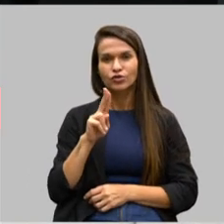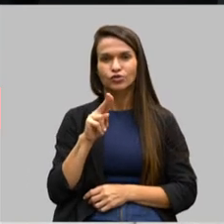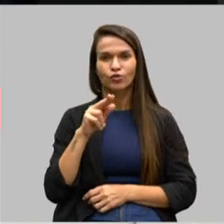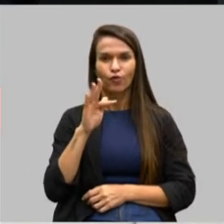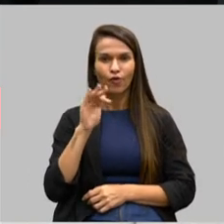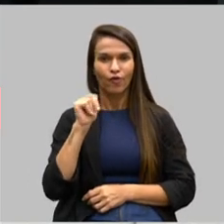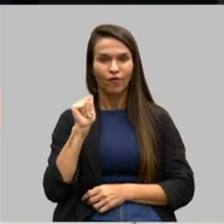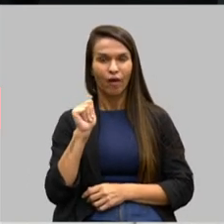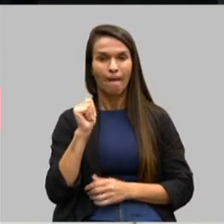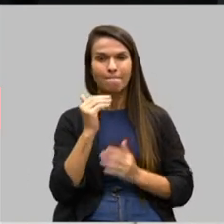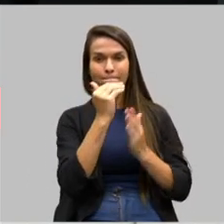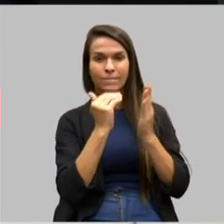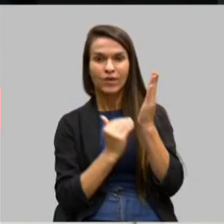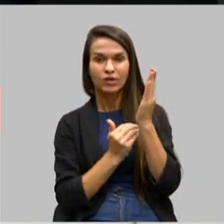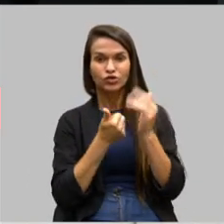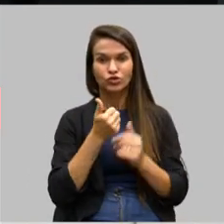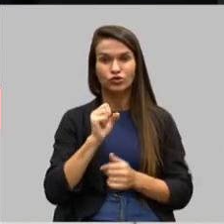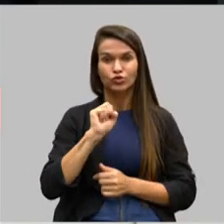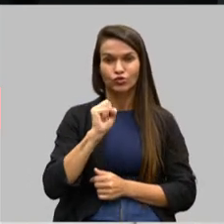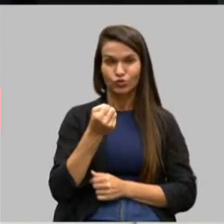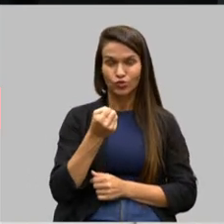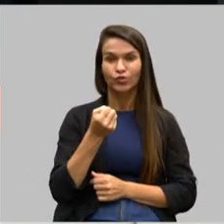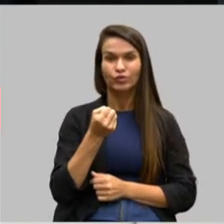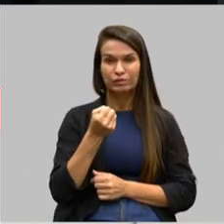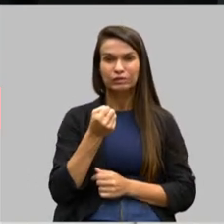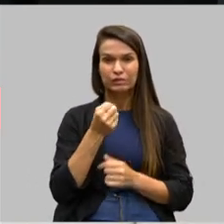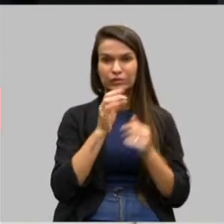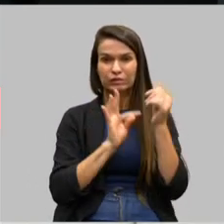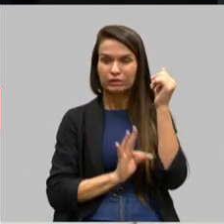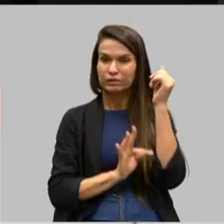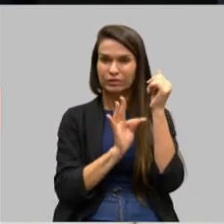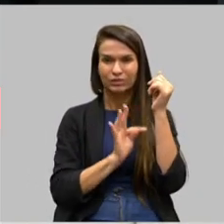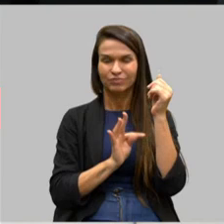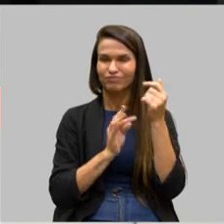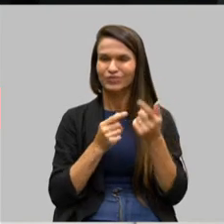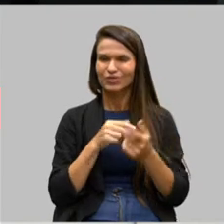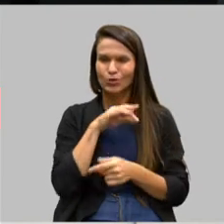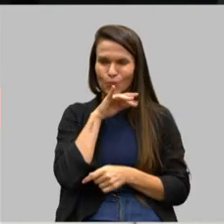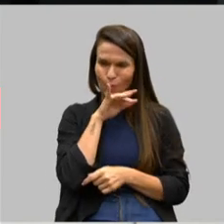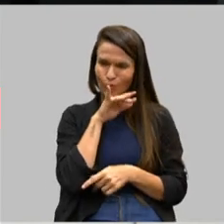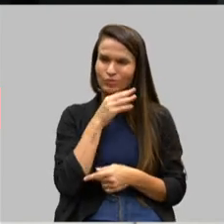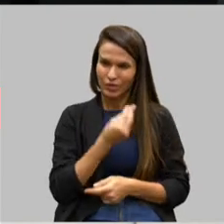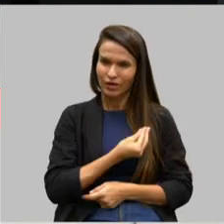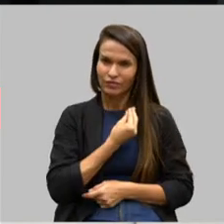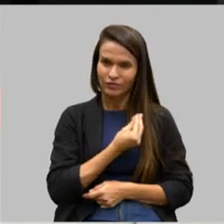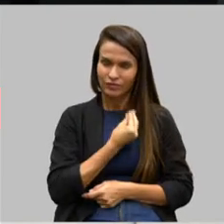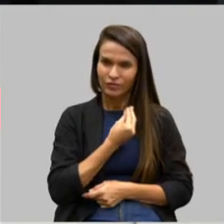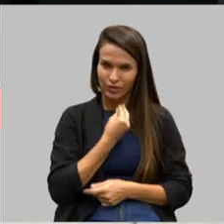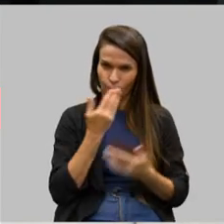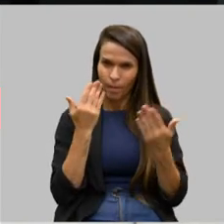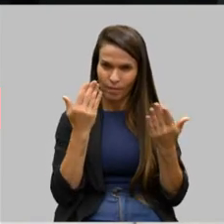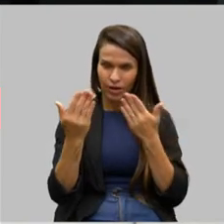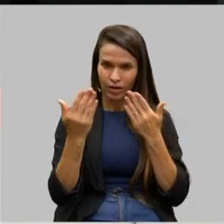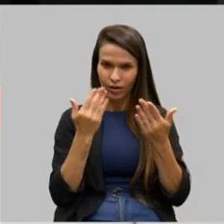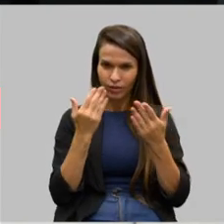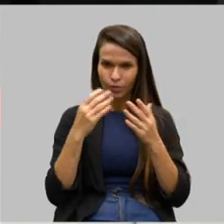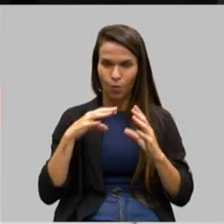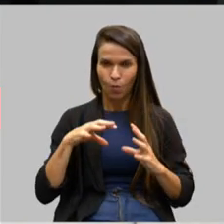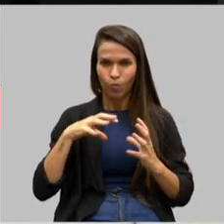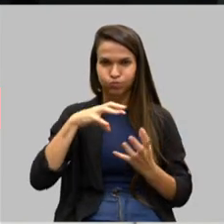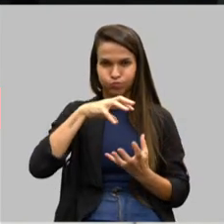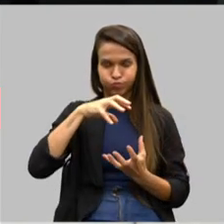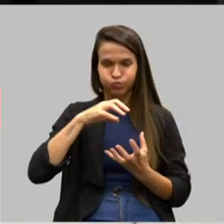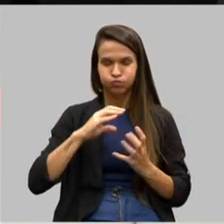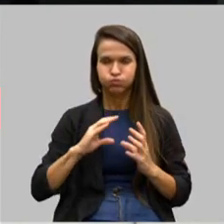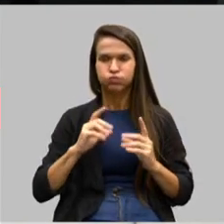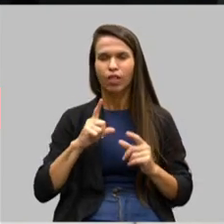menos 18 graus centígrados, o que não é muito agradável para a vida. Já com o efeito estufa, nós temos